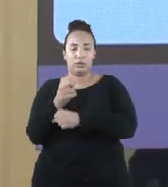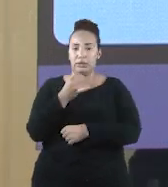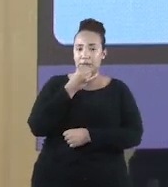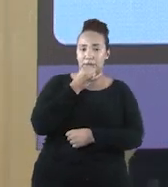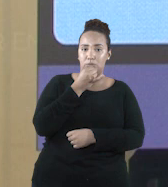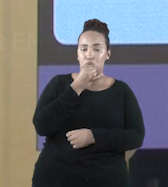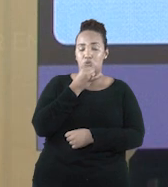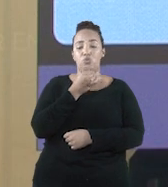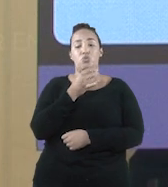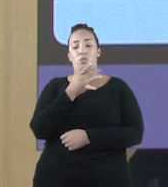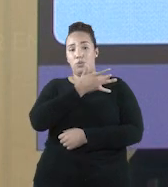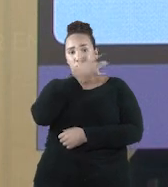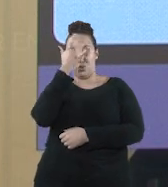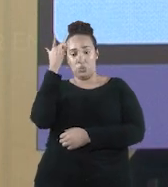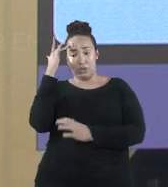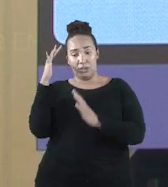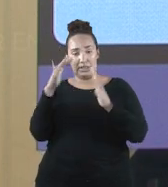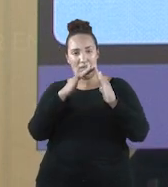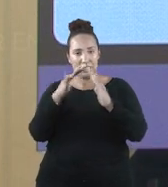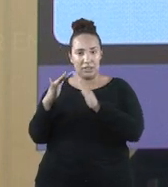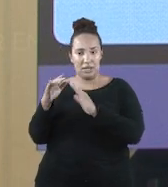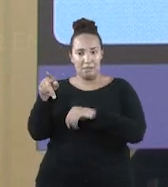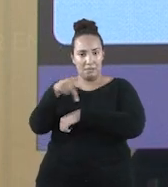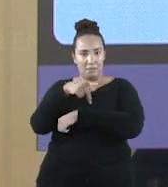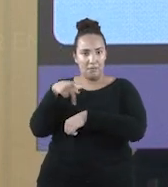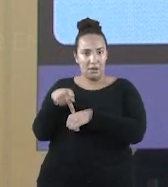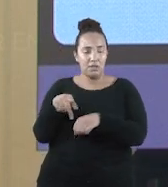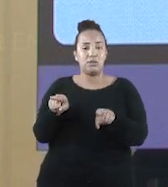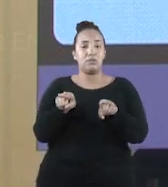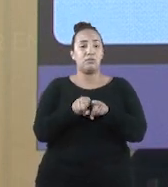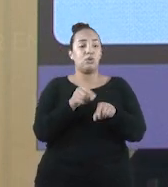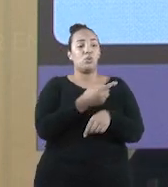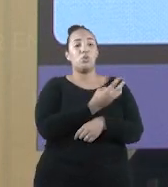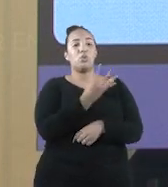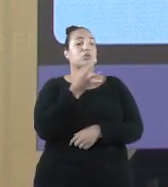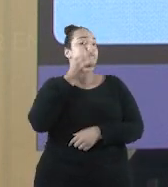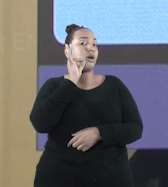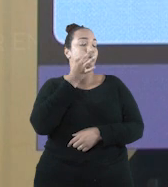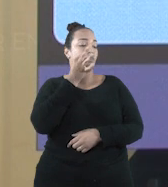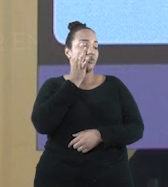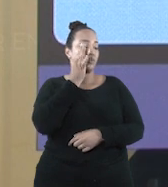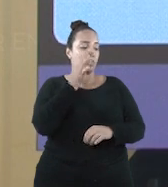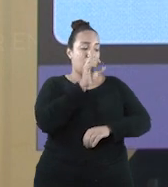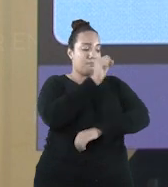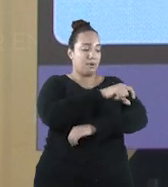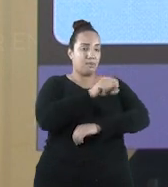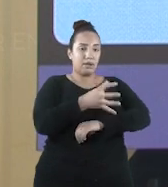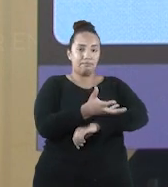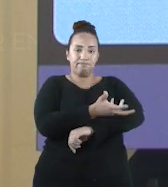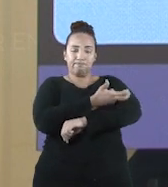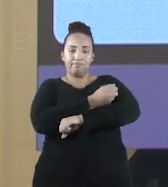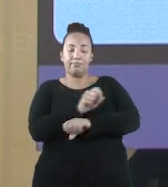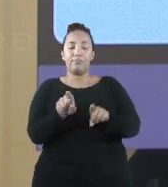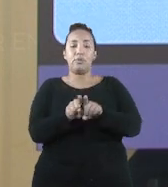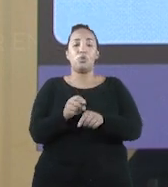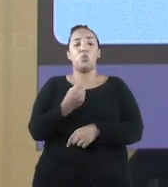exemplo, o número de habitantes de um país, a quantidade de sacas de café colhido num determinado ano, o número de dedos das mãos